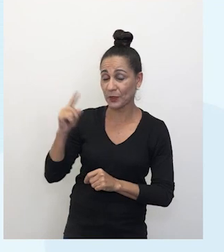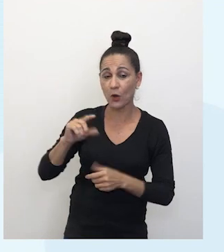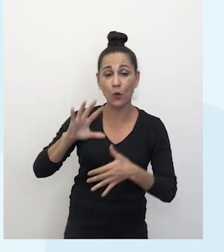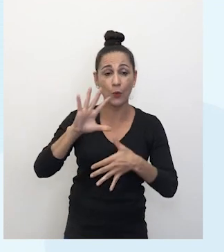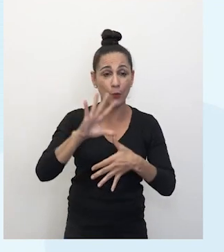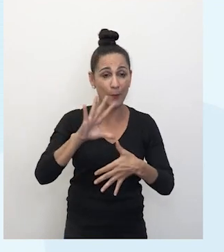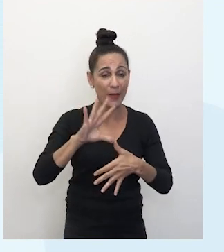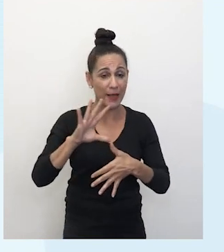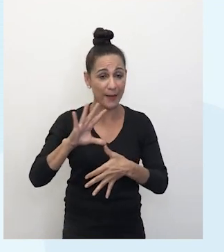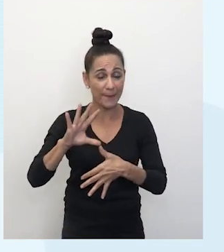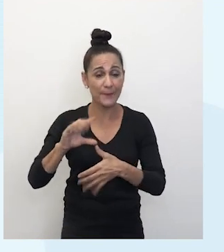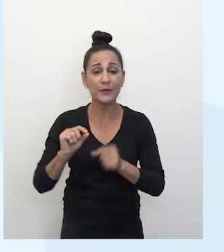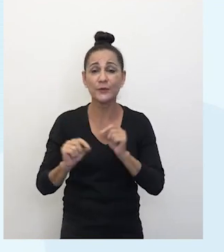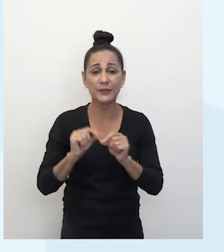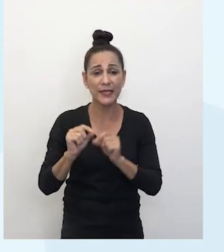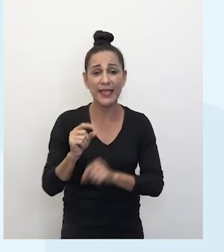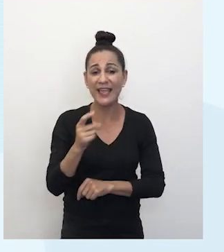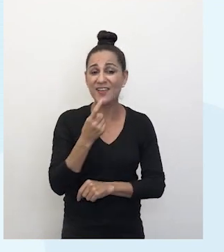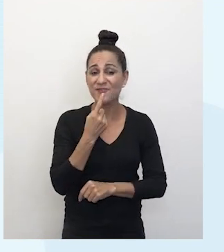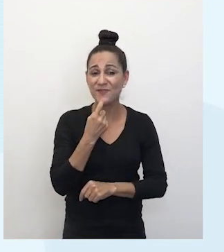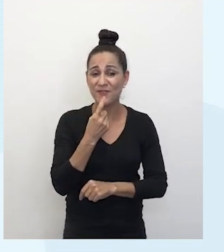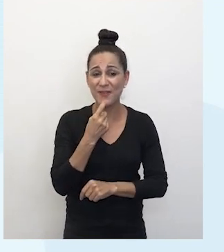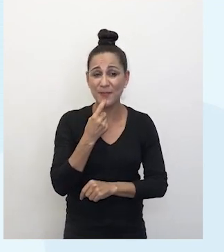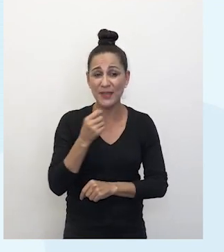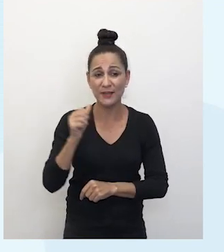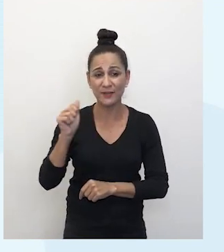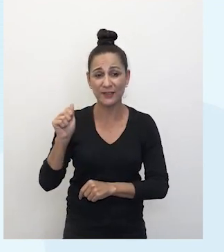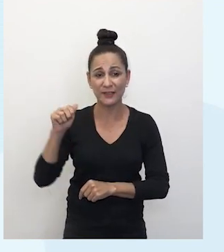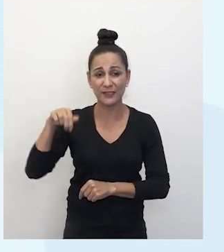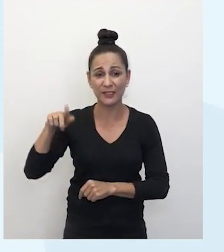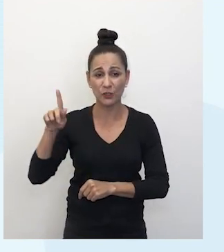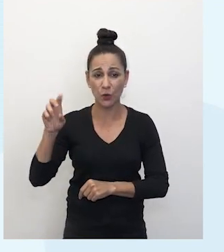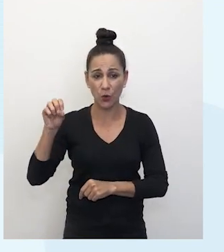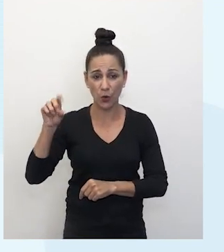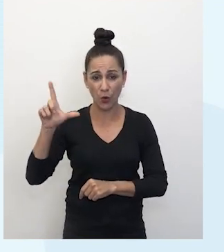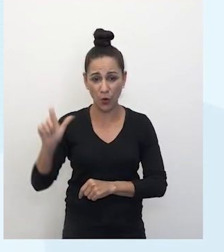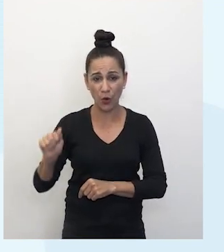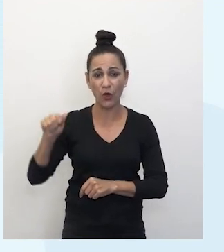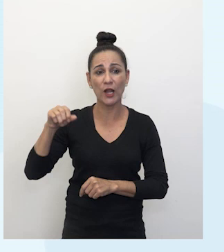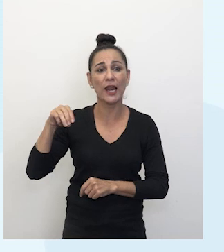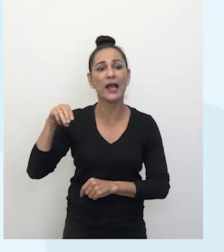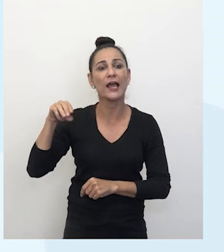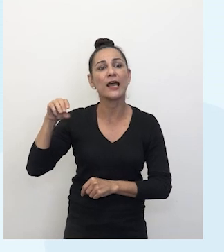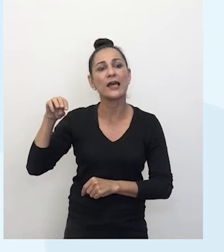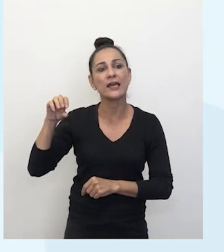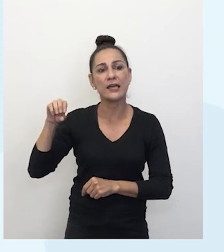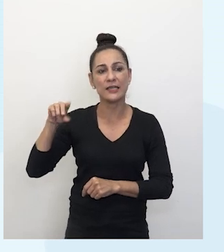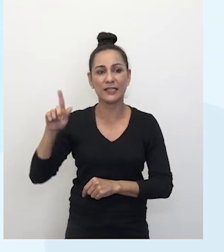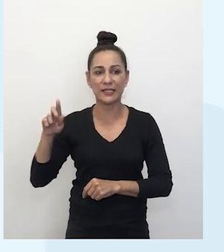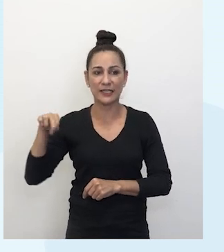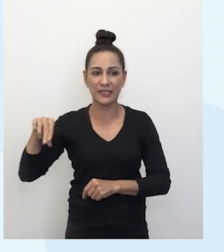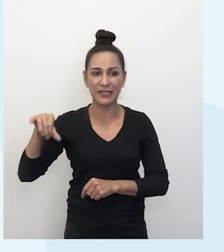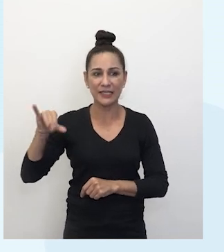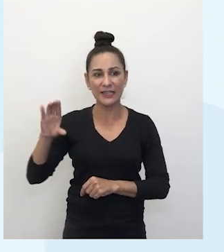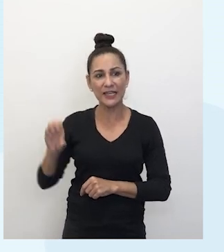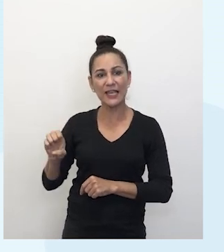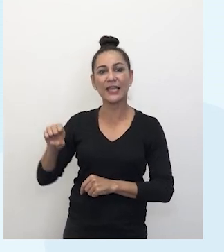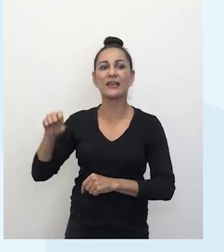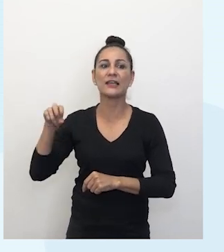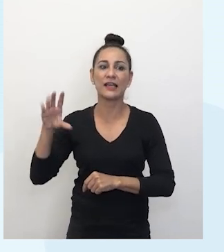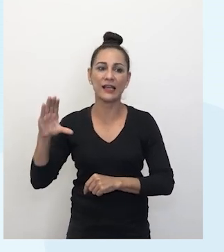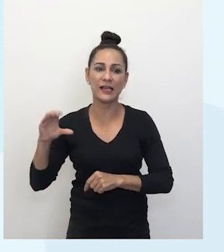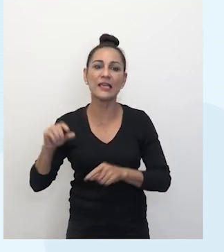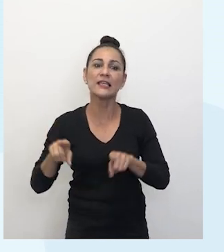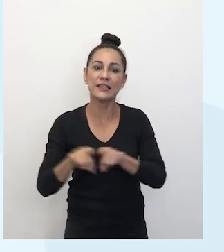então nós temos aqui em vermelho né Angola Cabo Verde Guiné Bissau Guiné Equatorial Moçambique